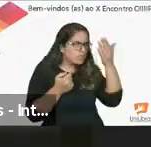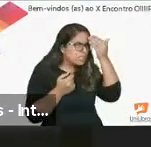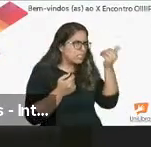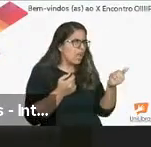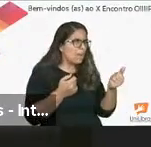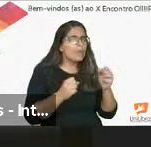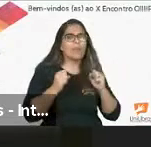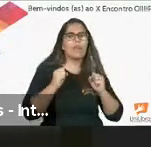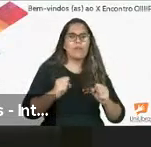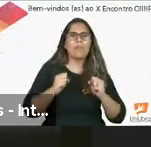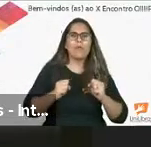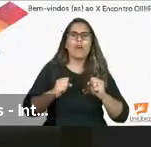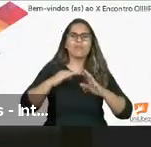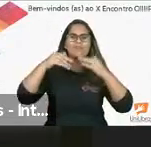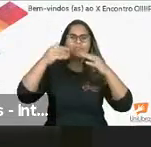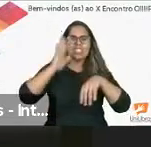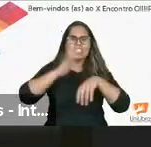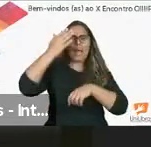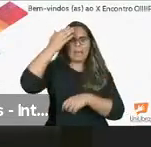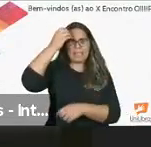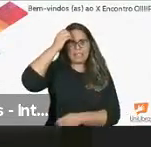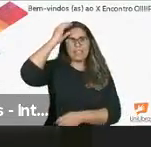possam igualmente saber mais.